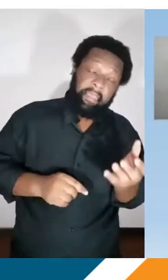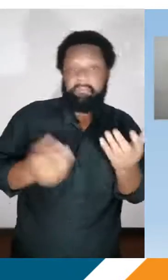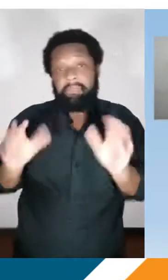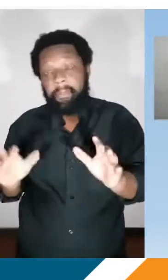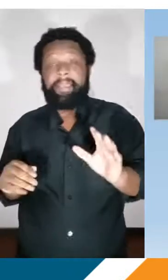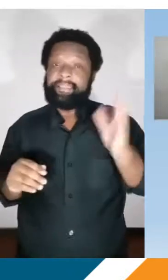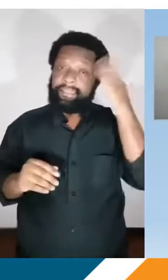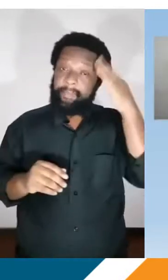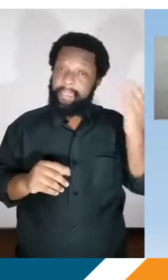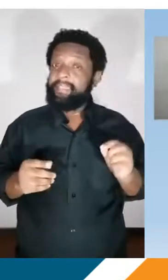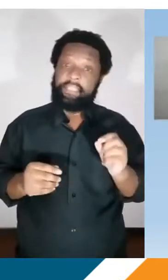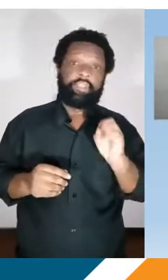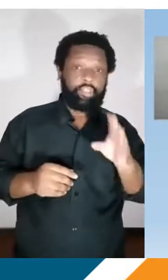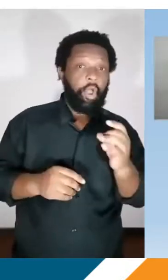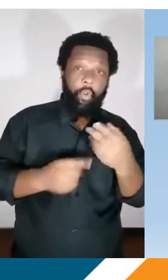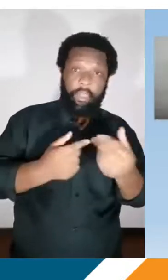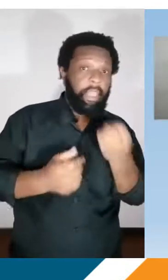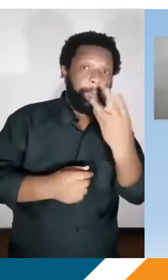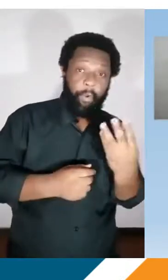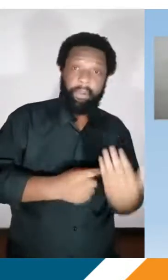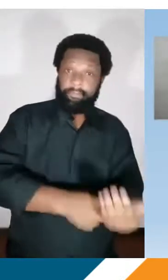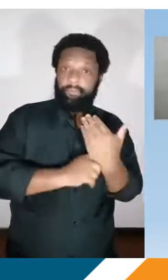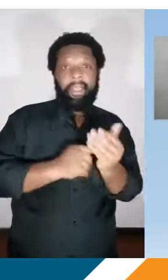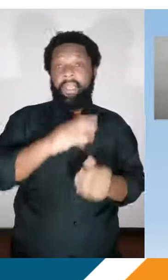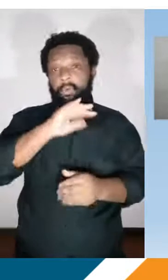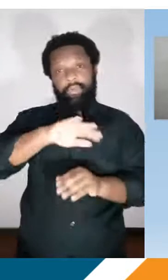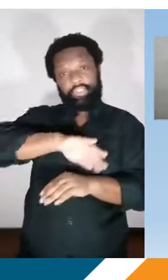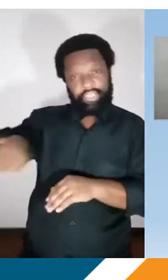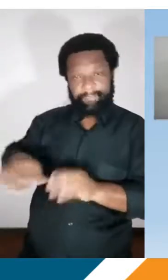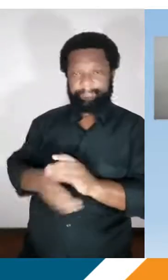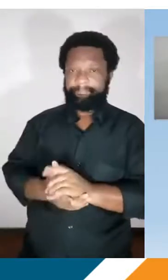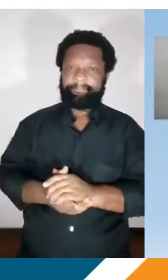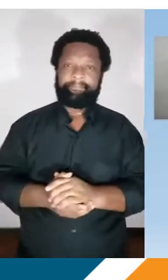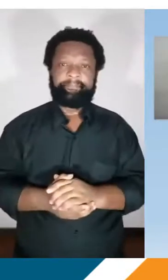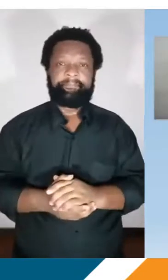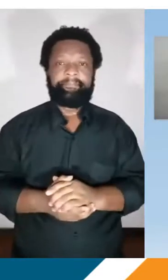gente ter como utilidade apenas aquela coisa benéfica, não a maléfica, por exemplo, né?